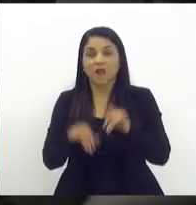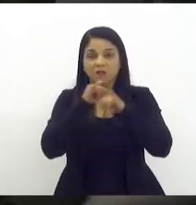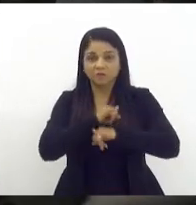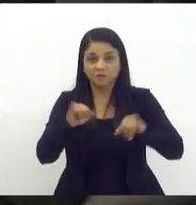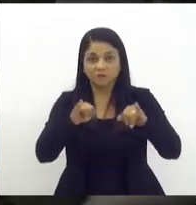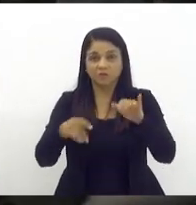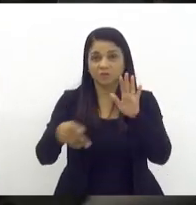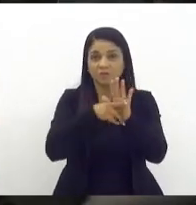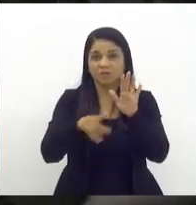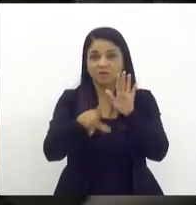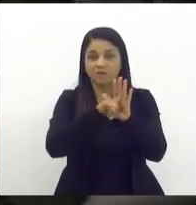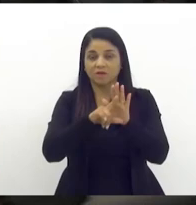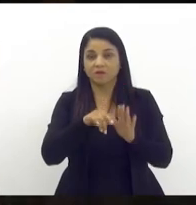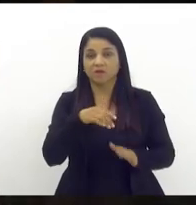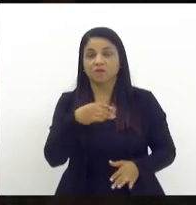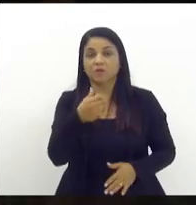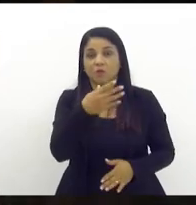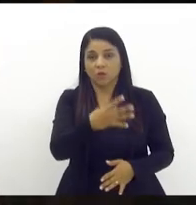Anuncio o projeto de lei número